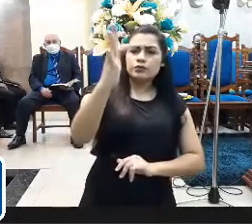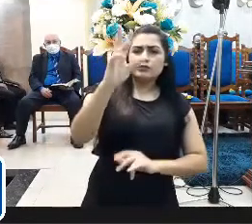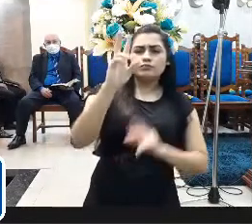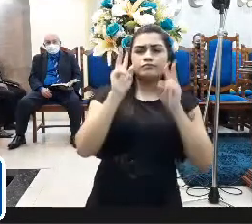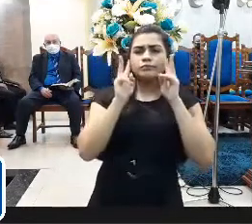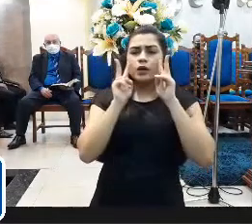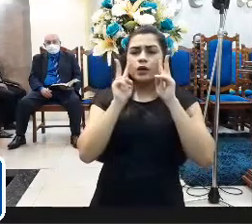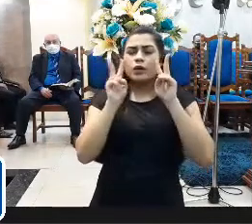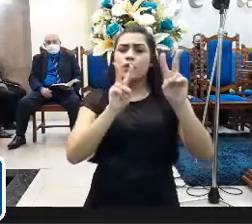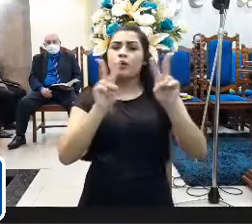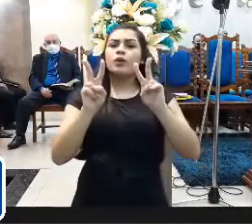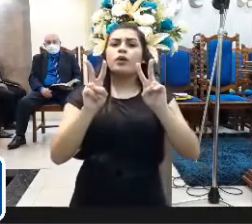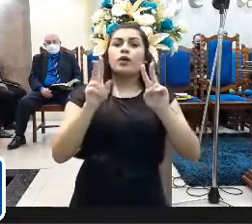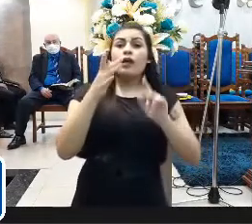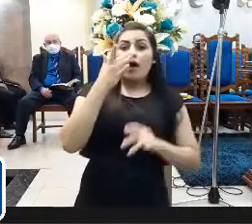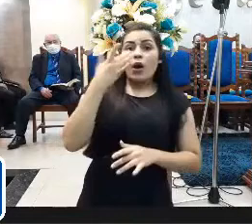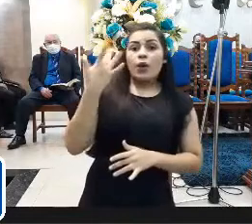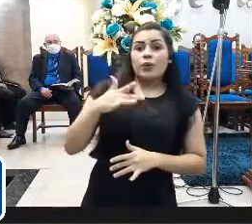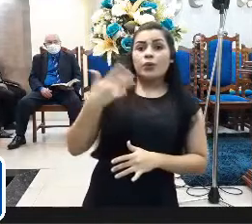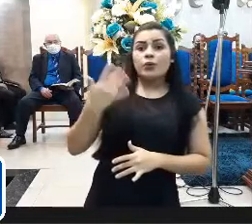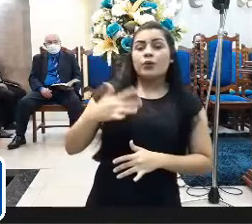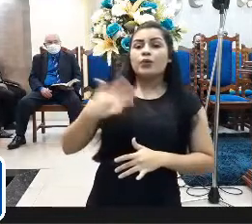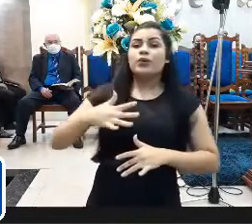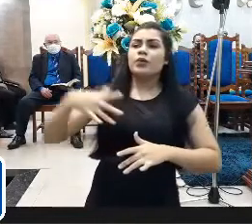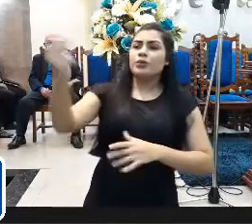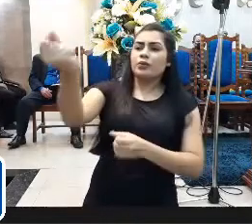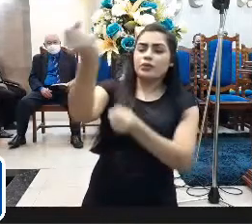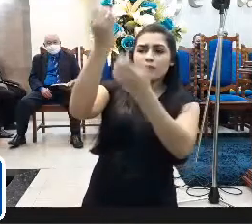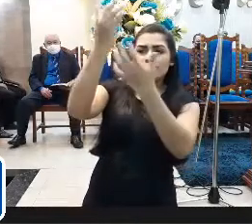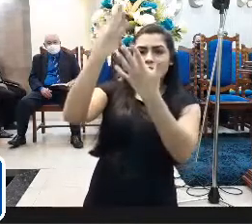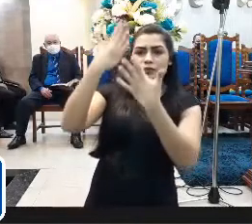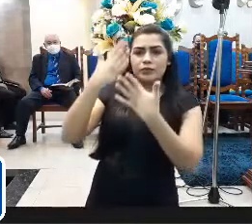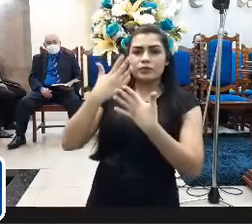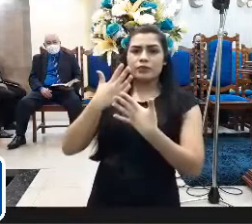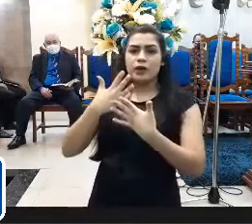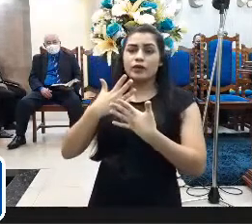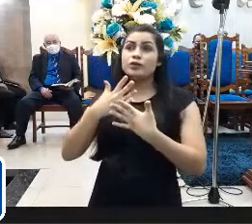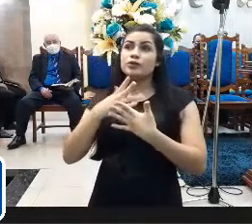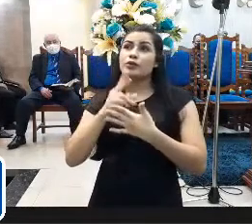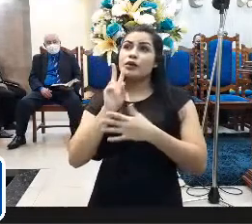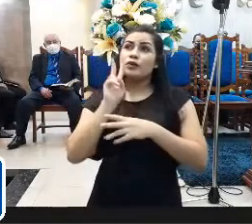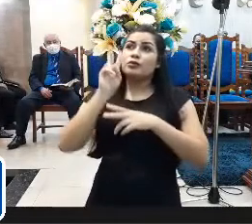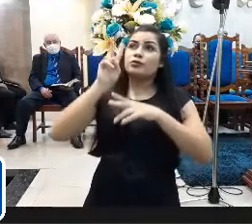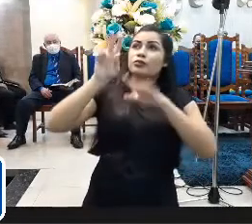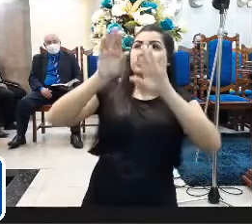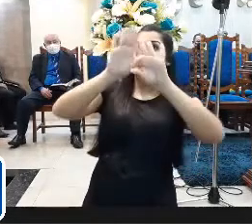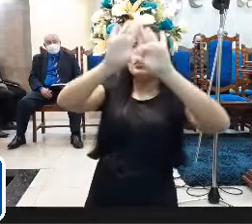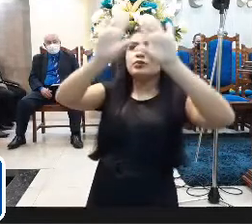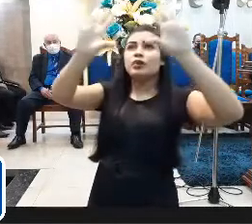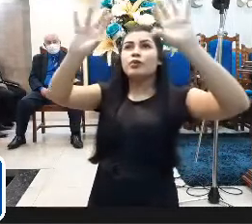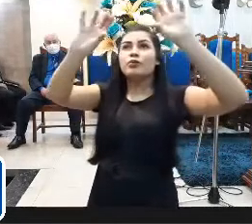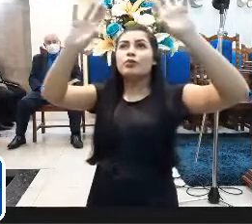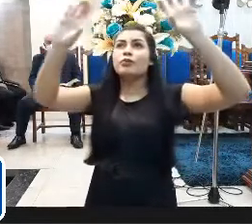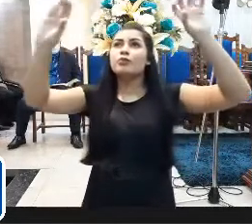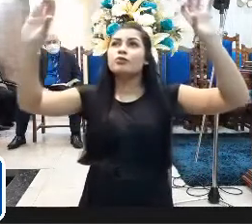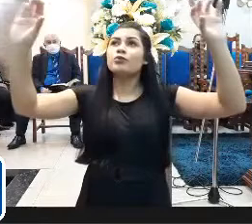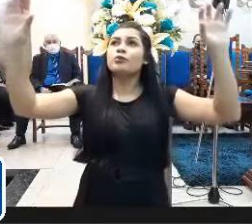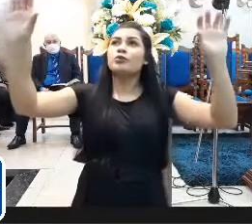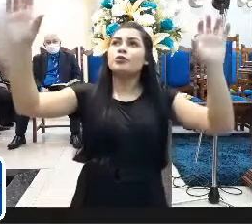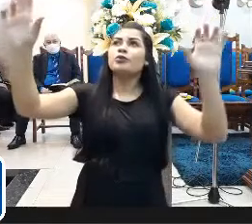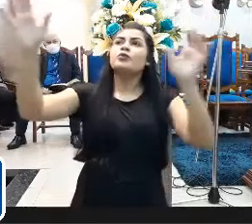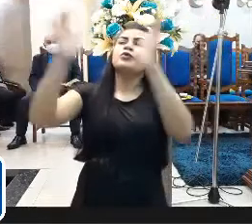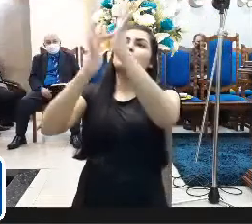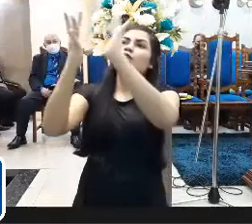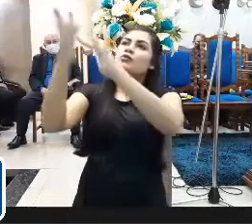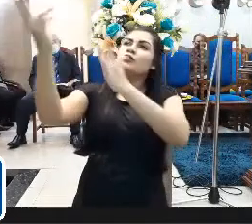a graça, e aí já vê Jesus raiando nas nuvens do céu. É mais ou menos assim para vencer